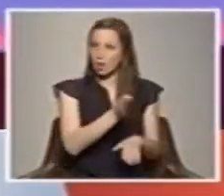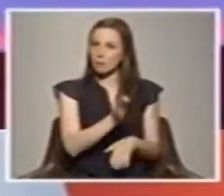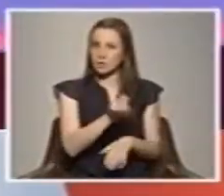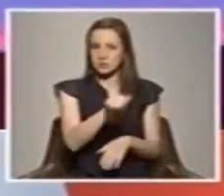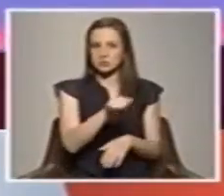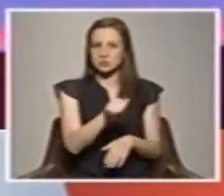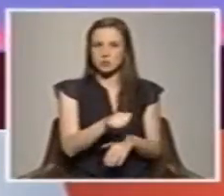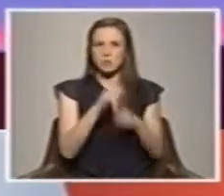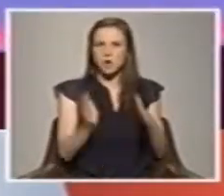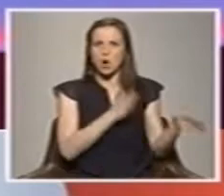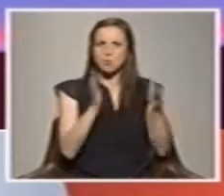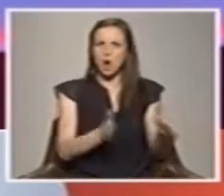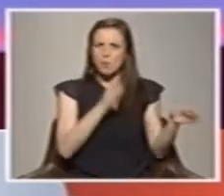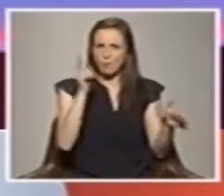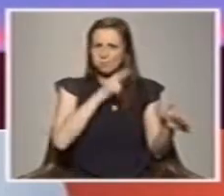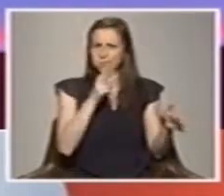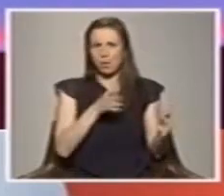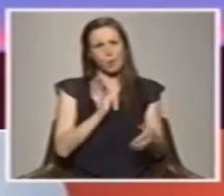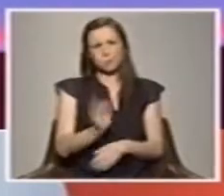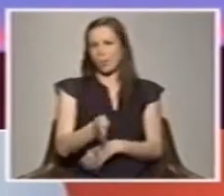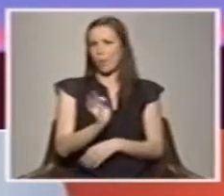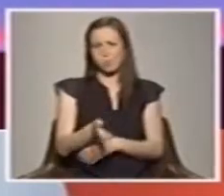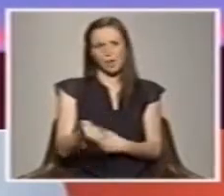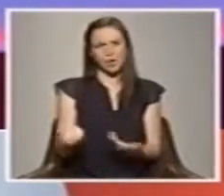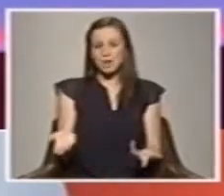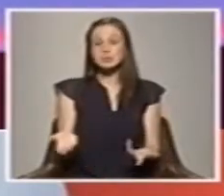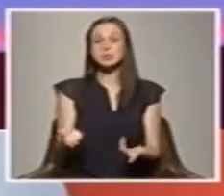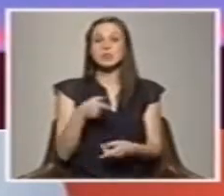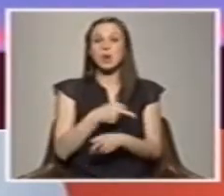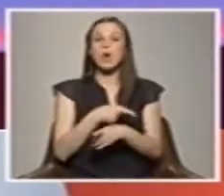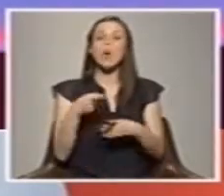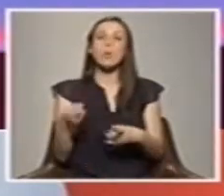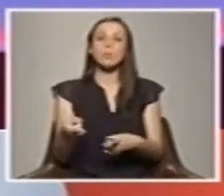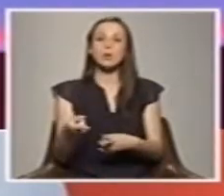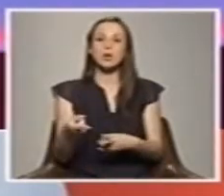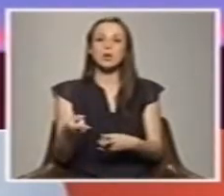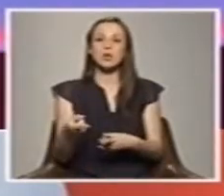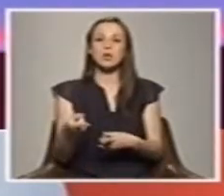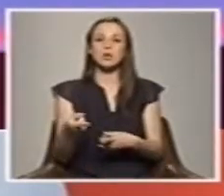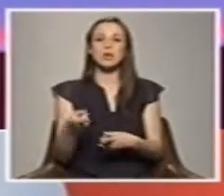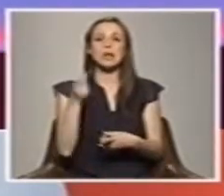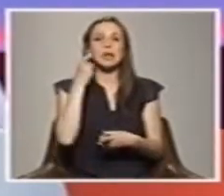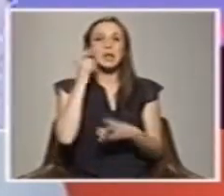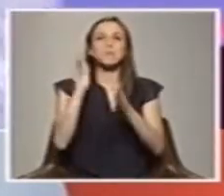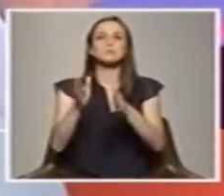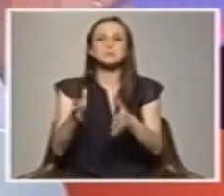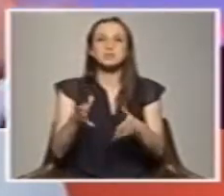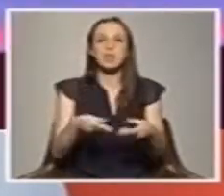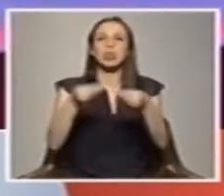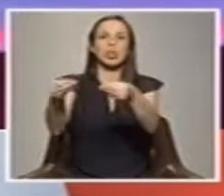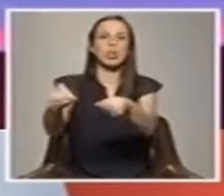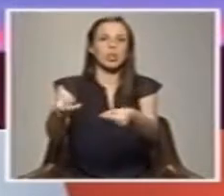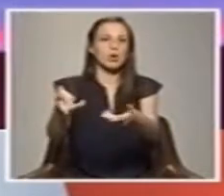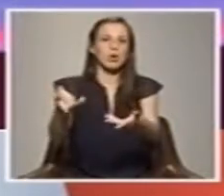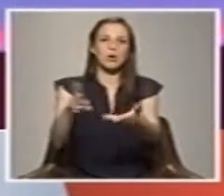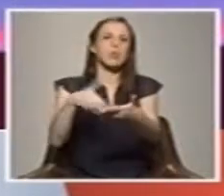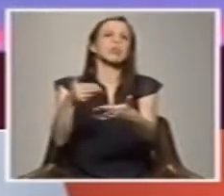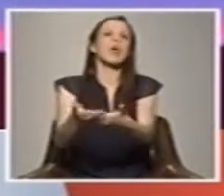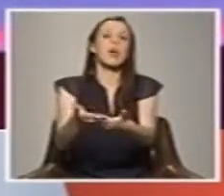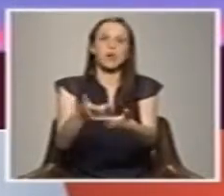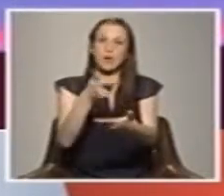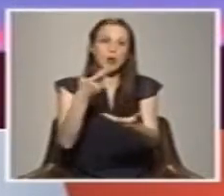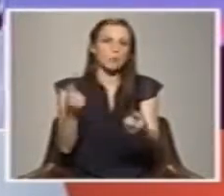produzir aquilo que não é necessário, porque também não... Pelos vistos também não se consegue chegar a quem precisa, dessa forma global, e estamos a falar